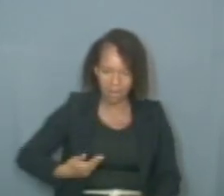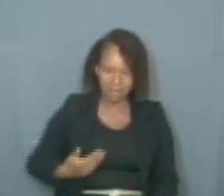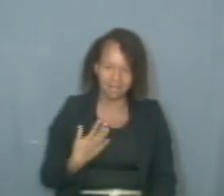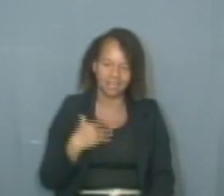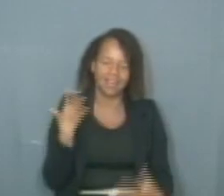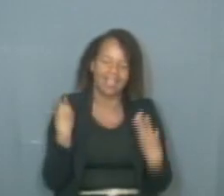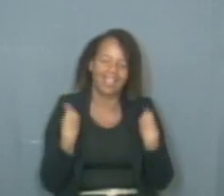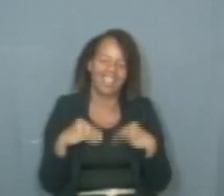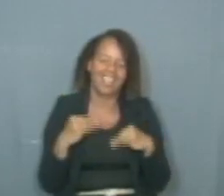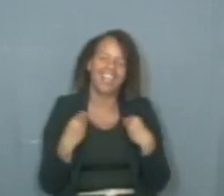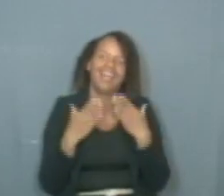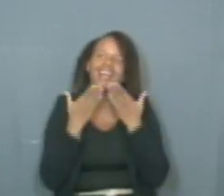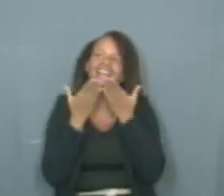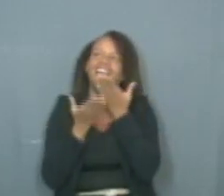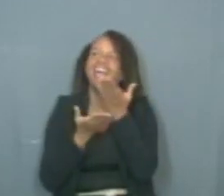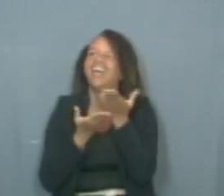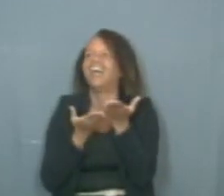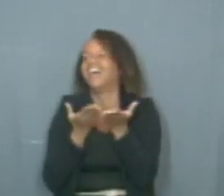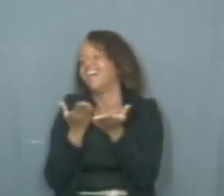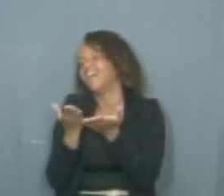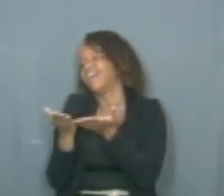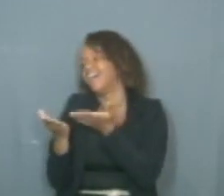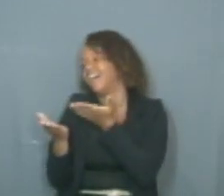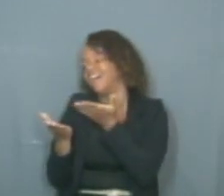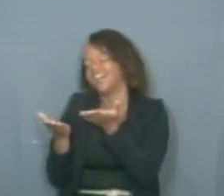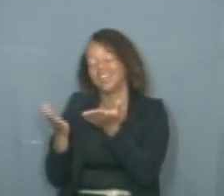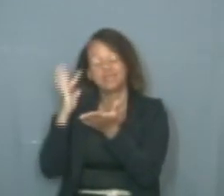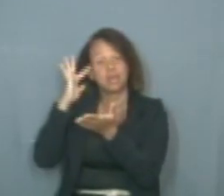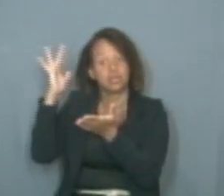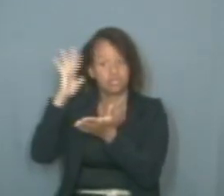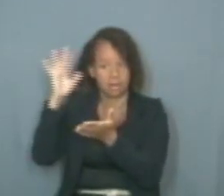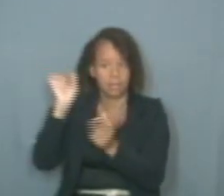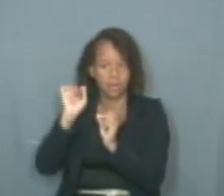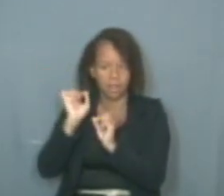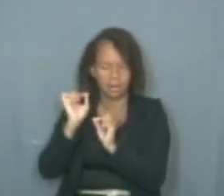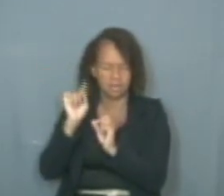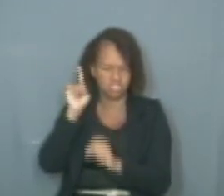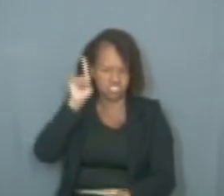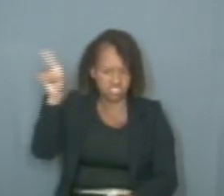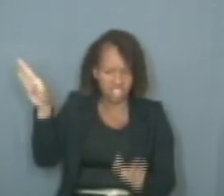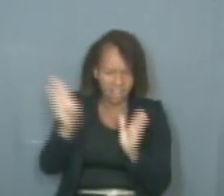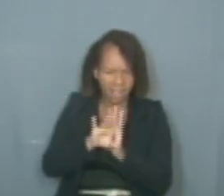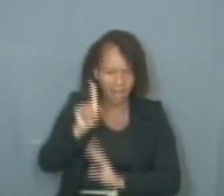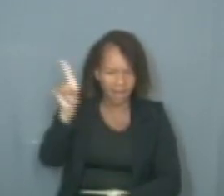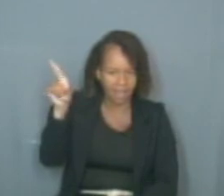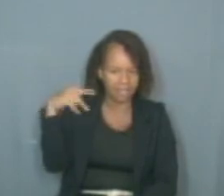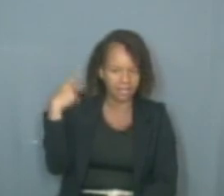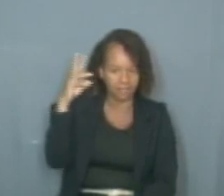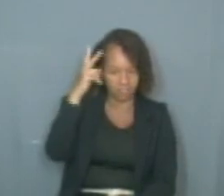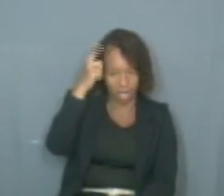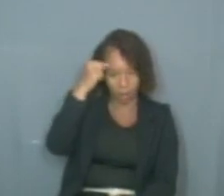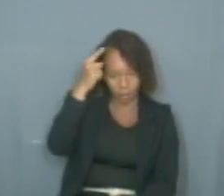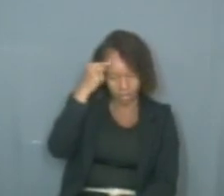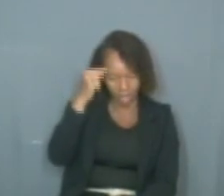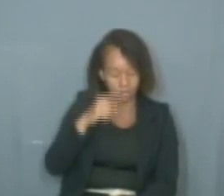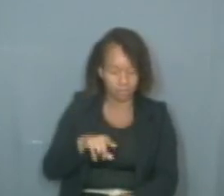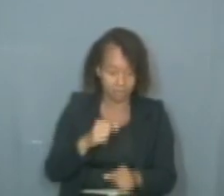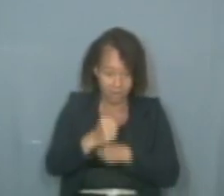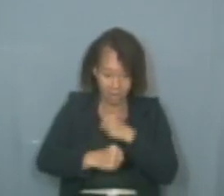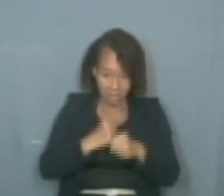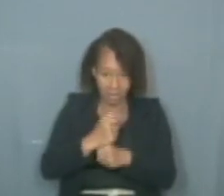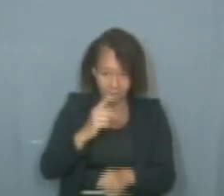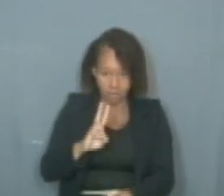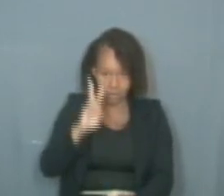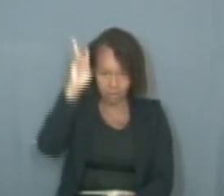mesmo. E fofa porque, para chegar lá, não foi simples. Simplesmente, no ano do vestibular, eu botava